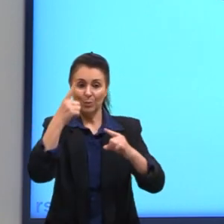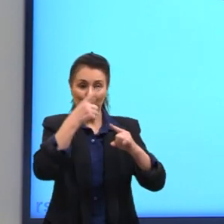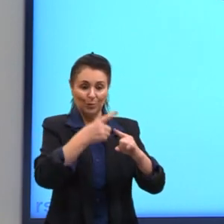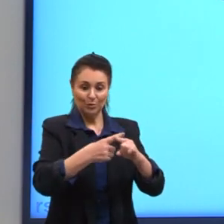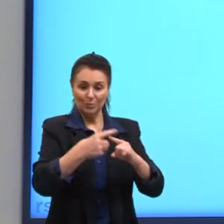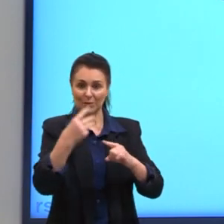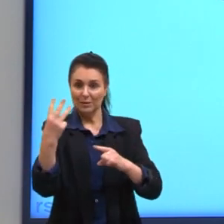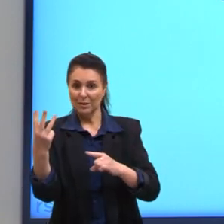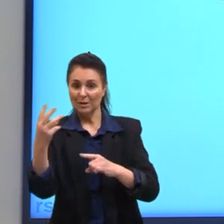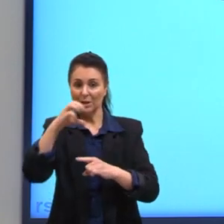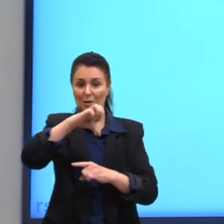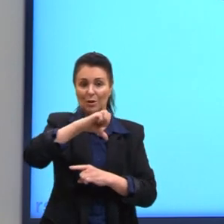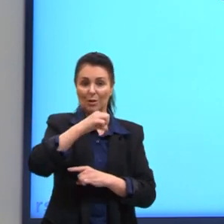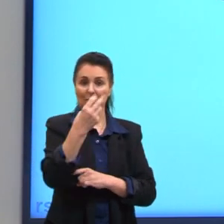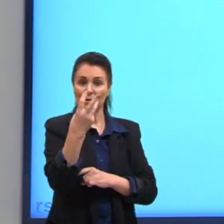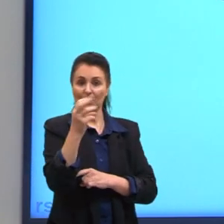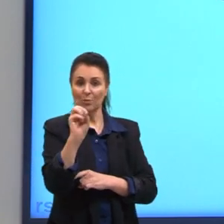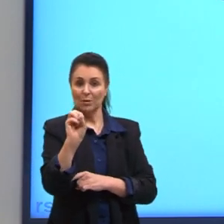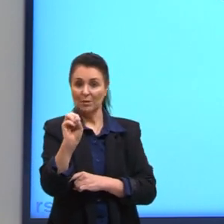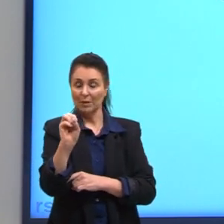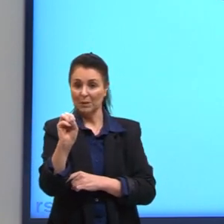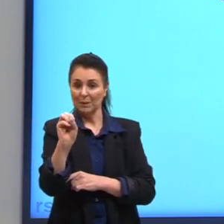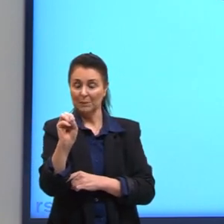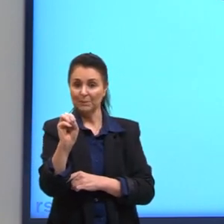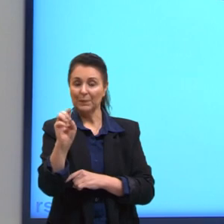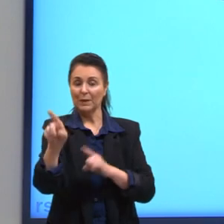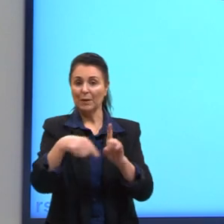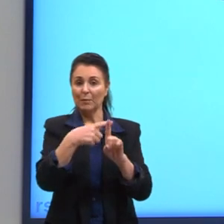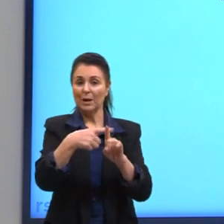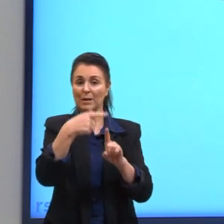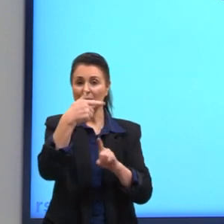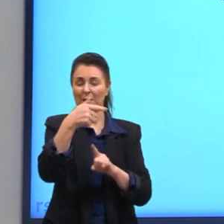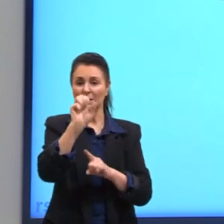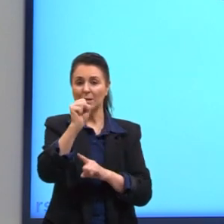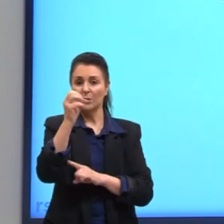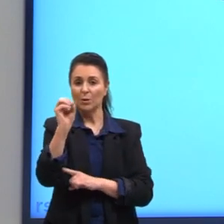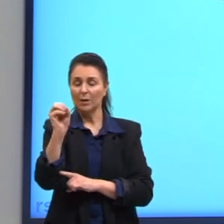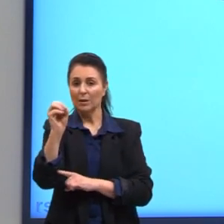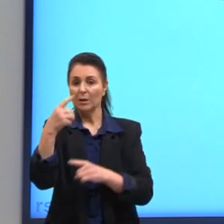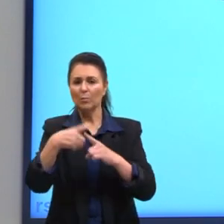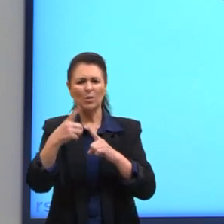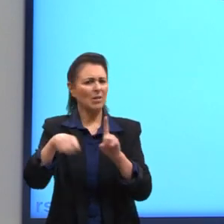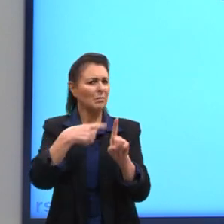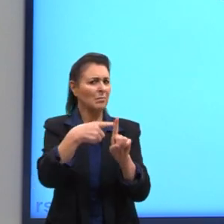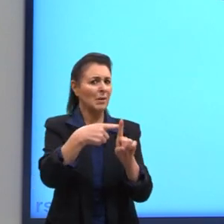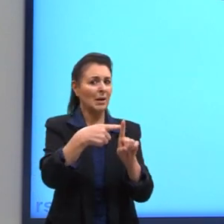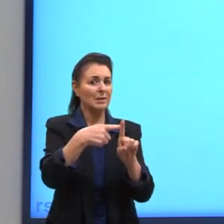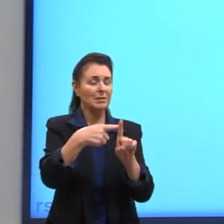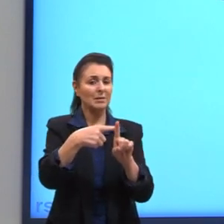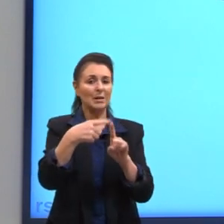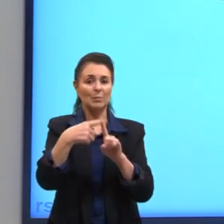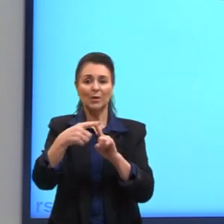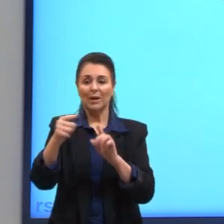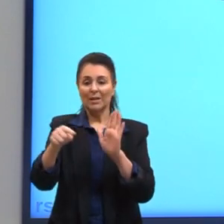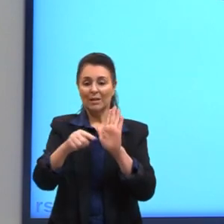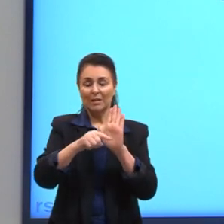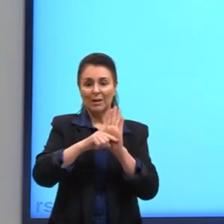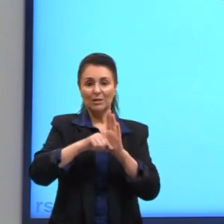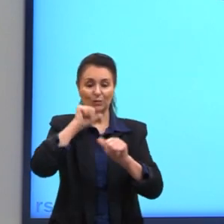por três obtendo 930 né mas 780 porque mais porque aqui ele era